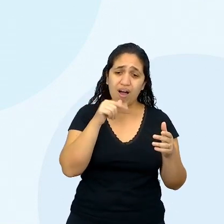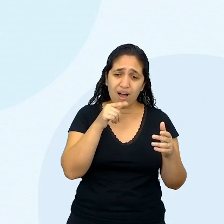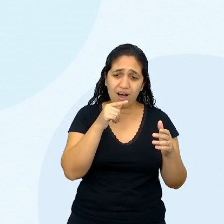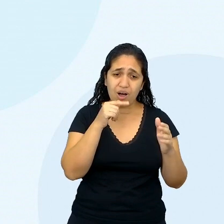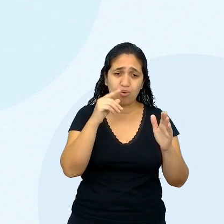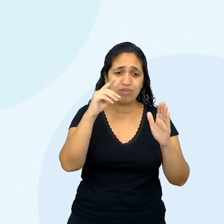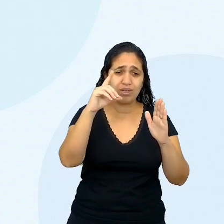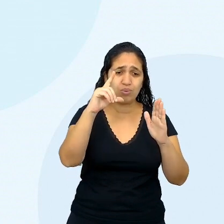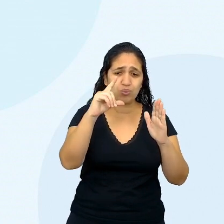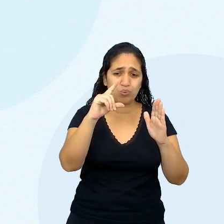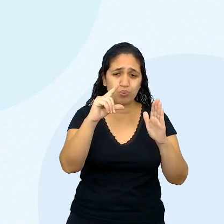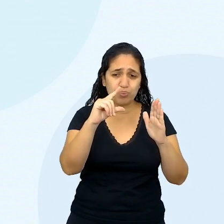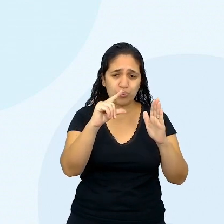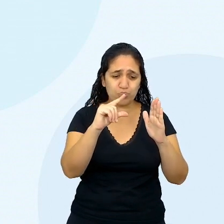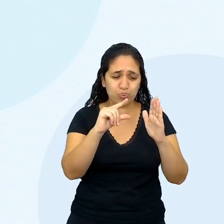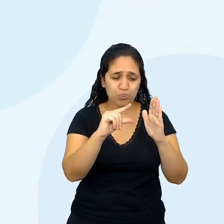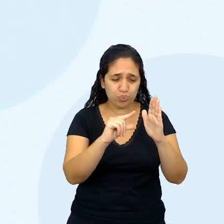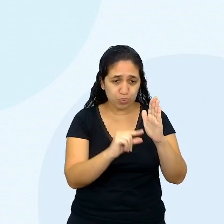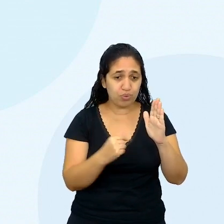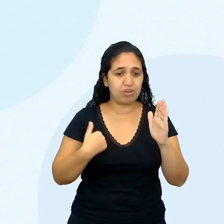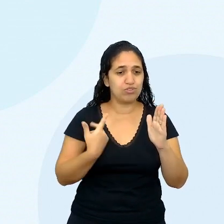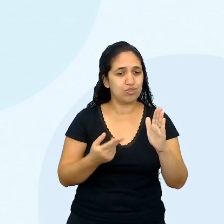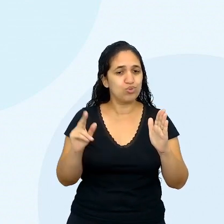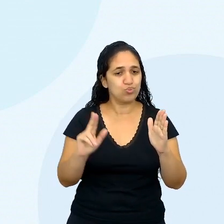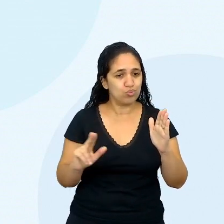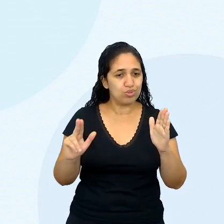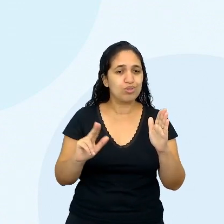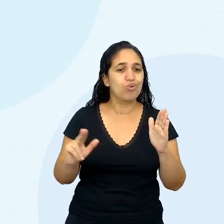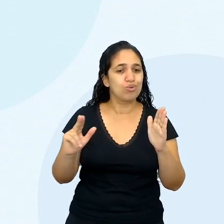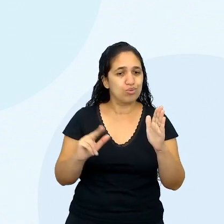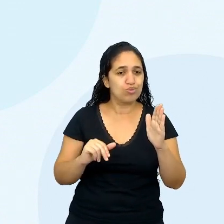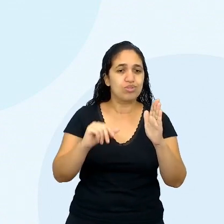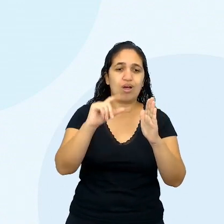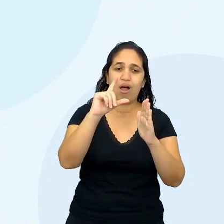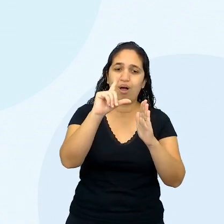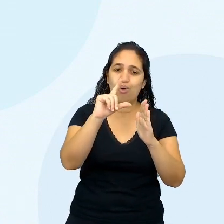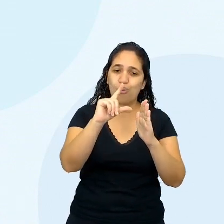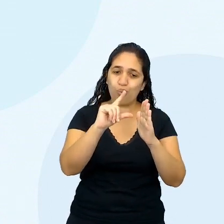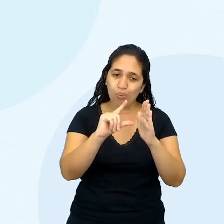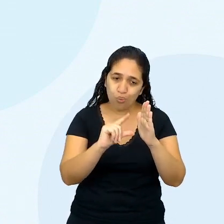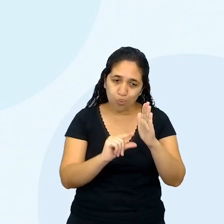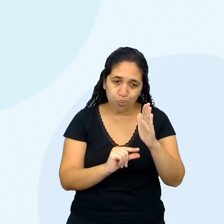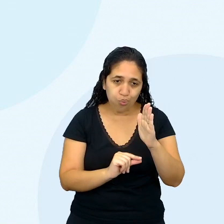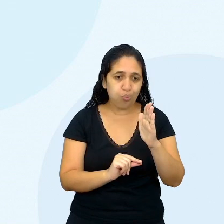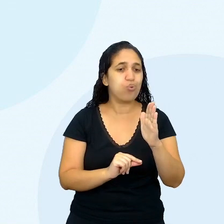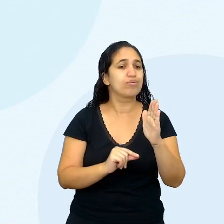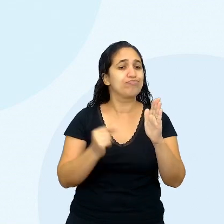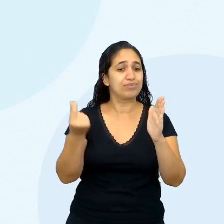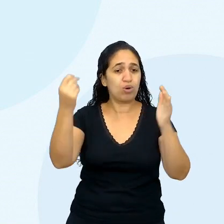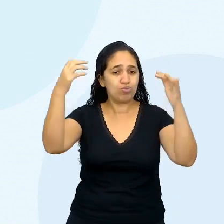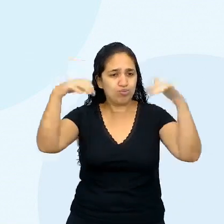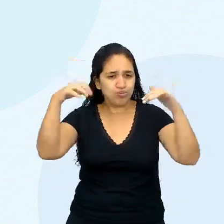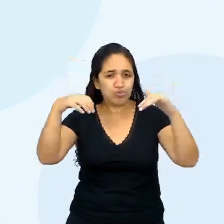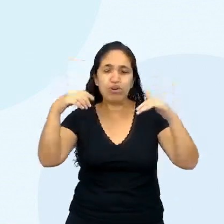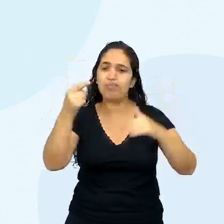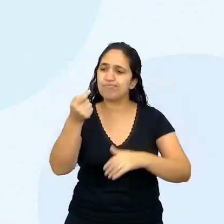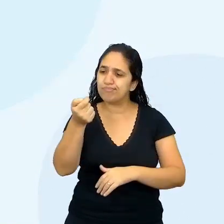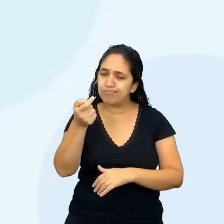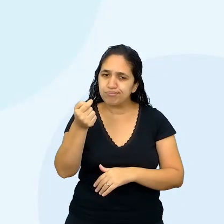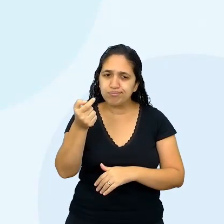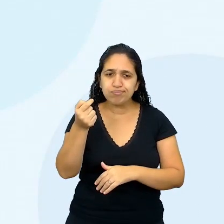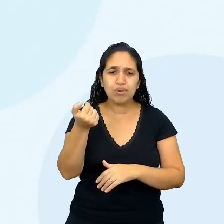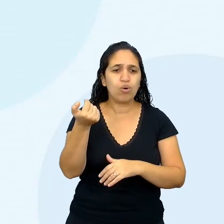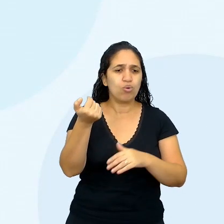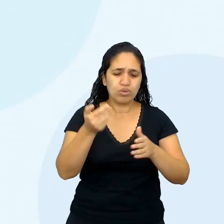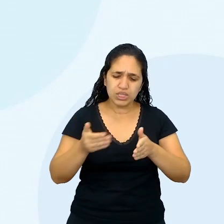se esvaziando, né, nós vamos consumindo essa água. Há índices menores de pluviosidade, a gente vai esgotando as nossas